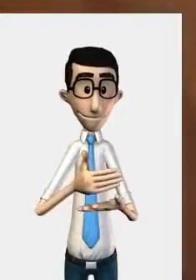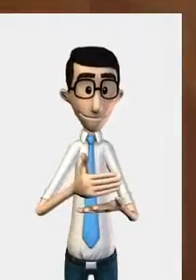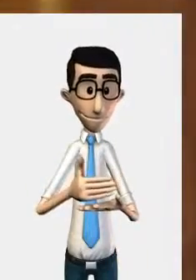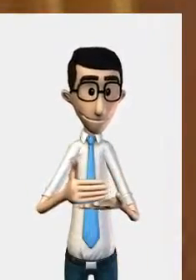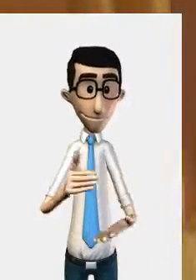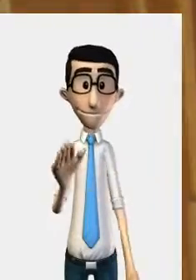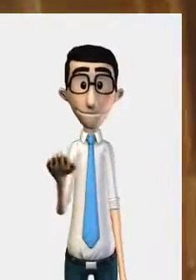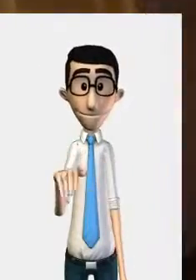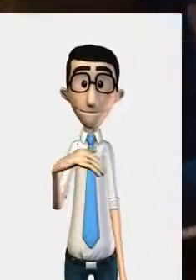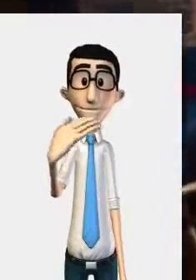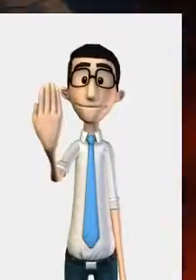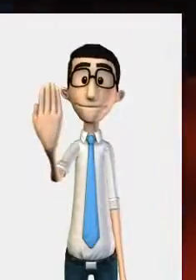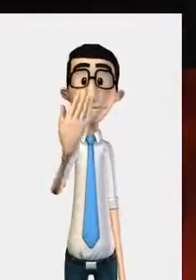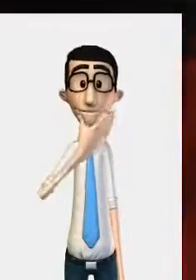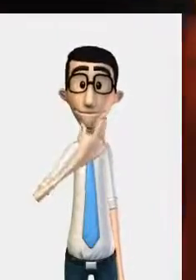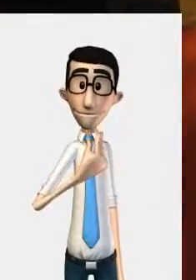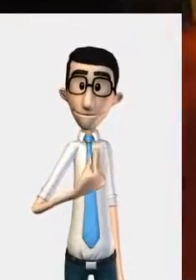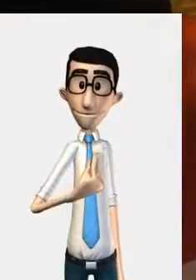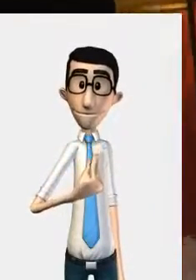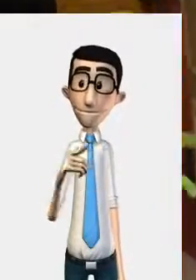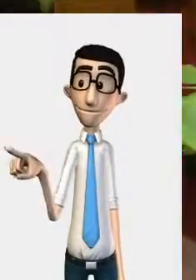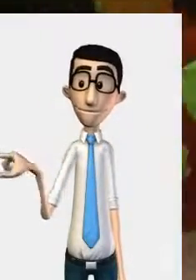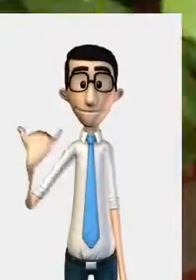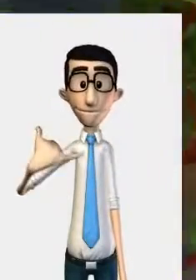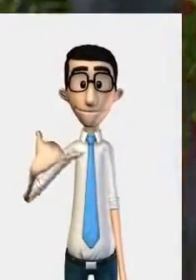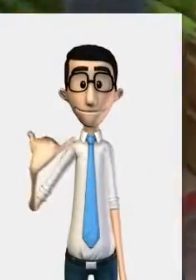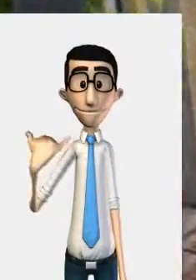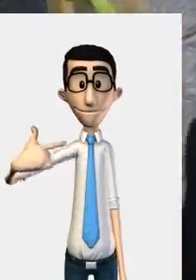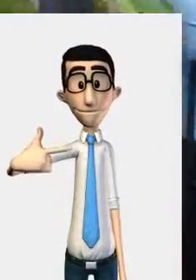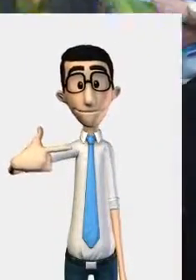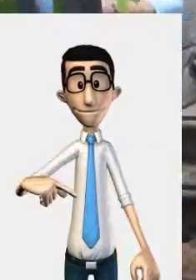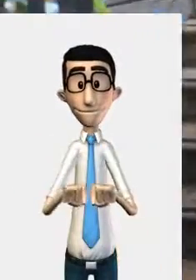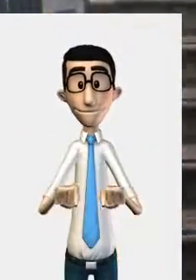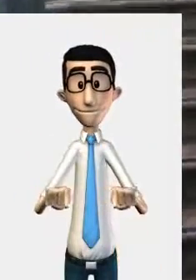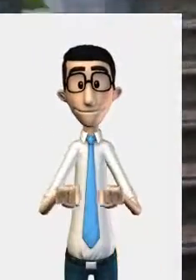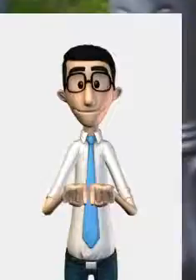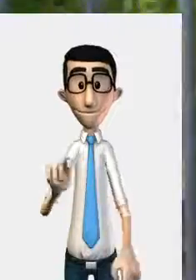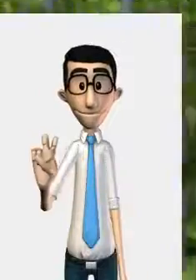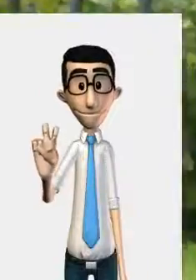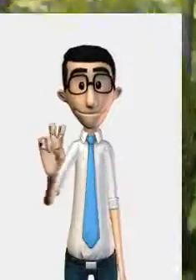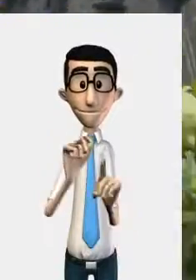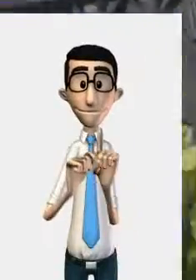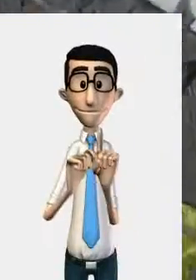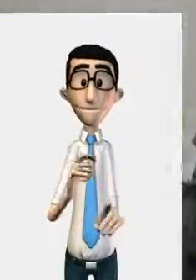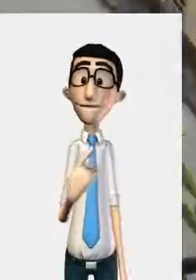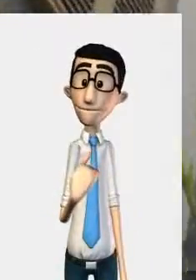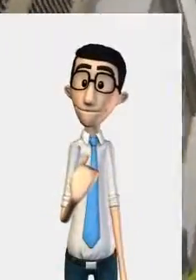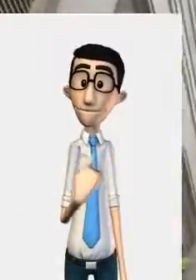encerramos nossa imersão à terapia ABA. Muito obrigado ao IAC e até a próxima.